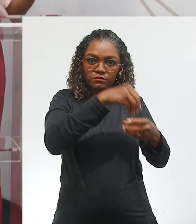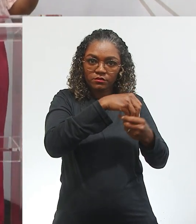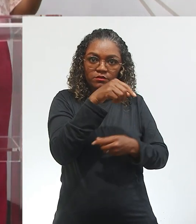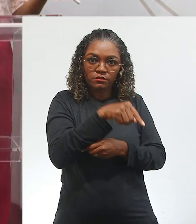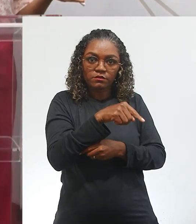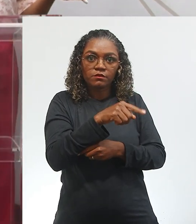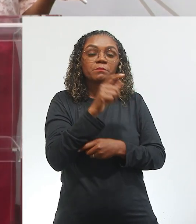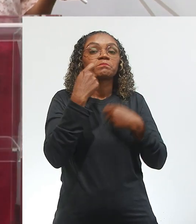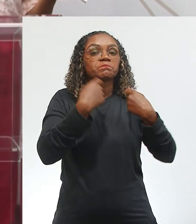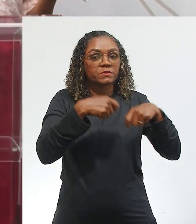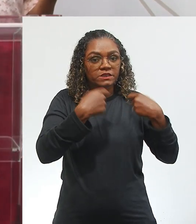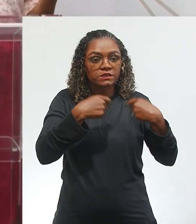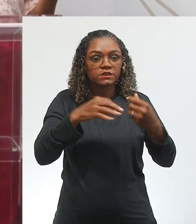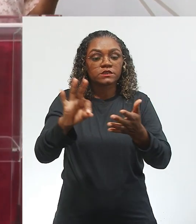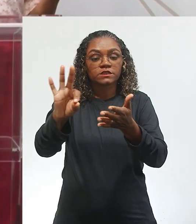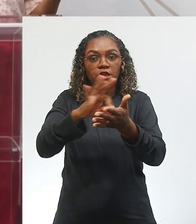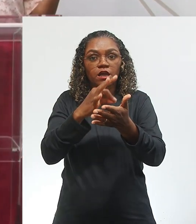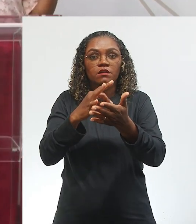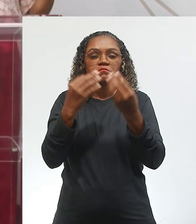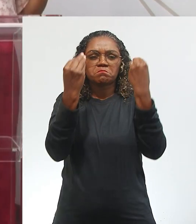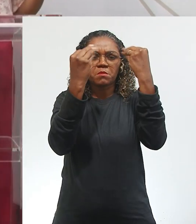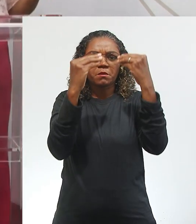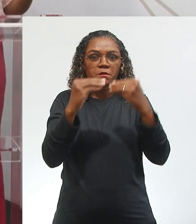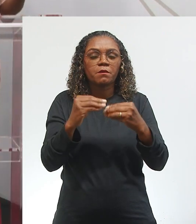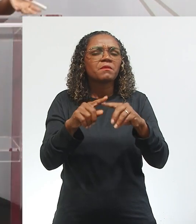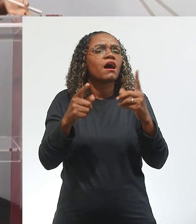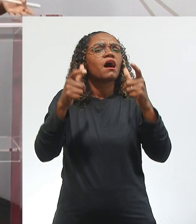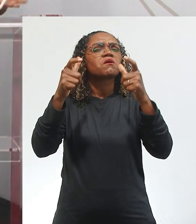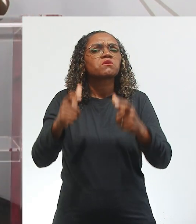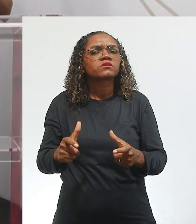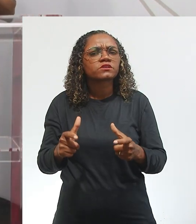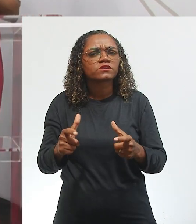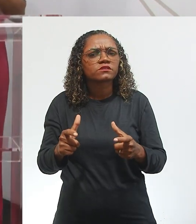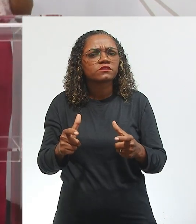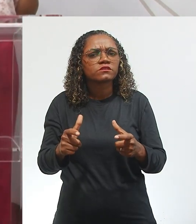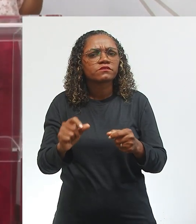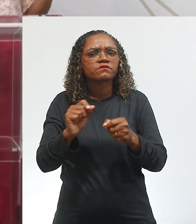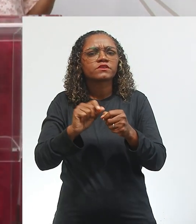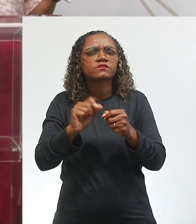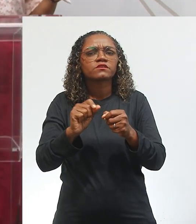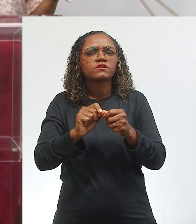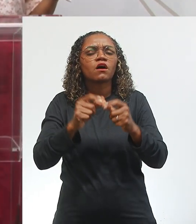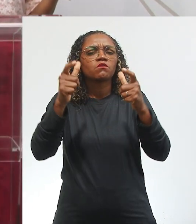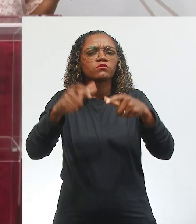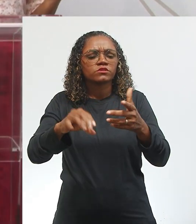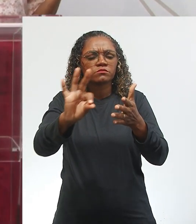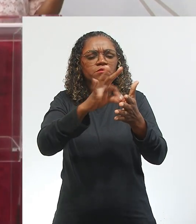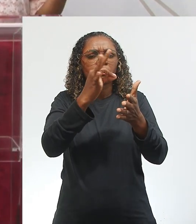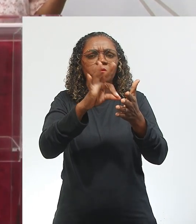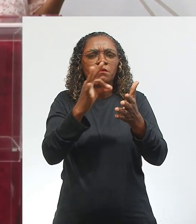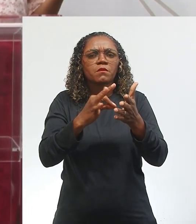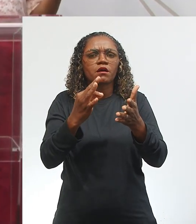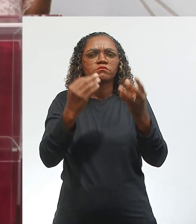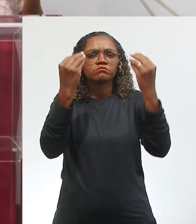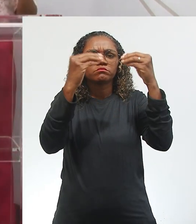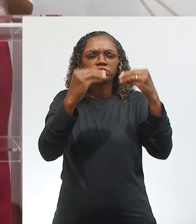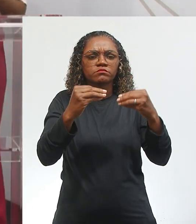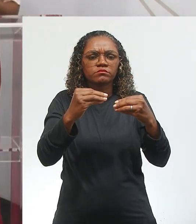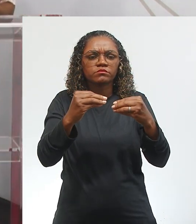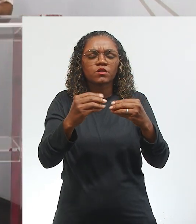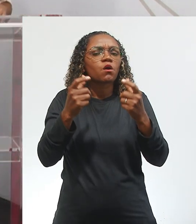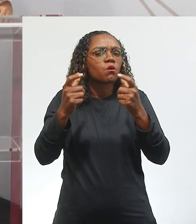ser registradas, E onde devem ser registradas esses fatos geradores? Ou seja,